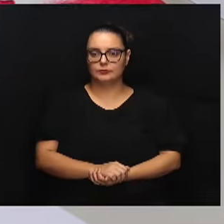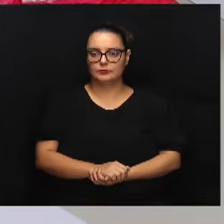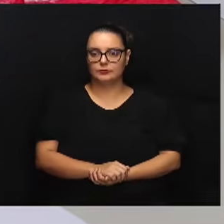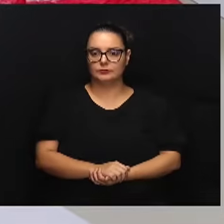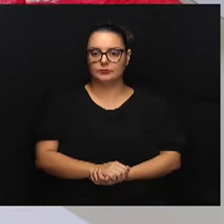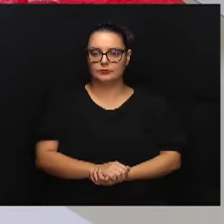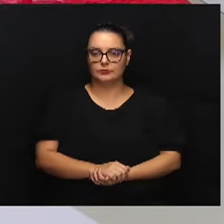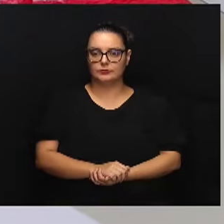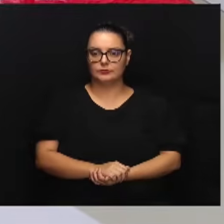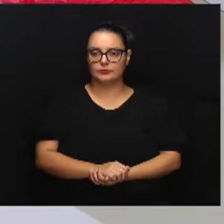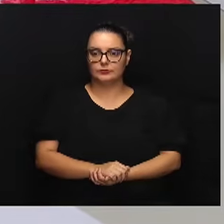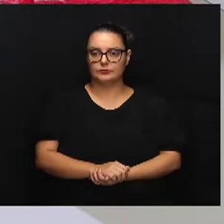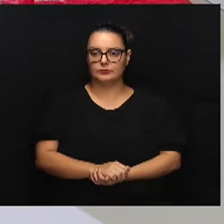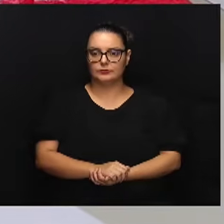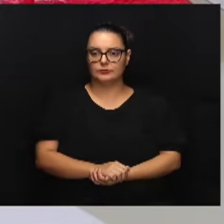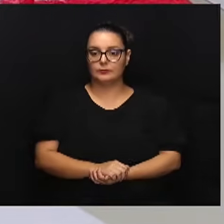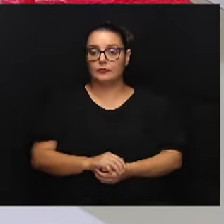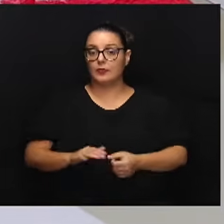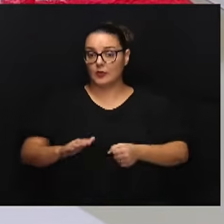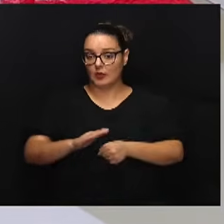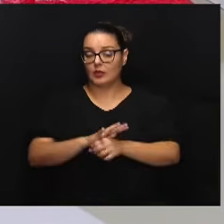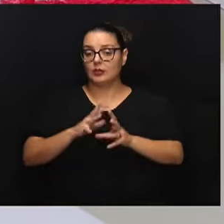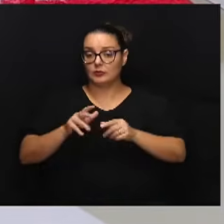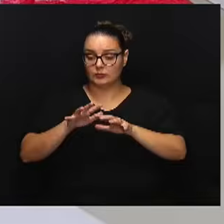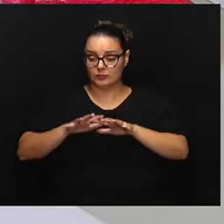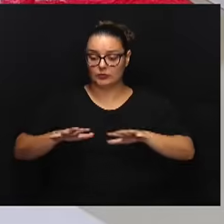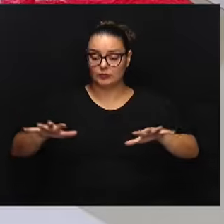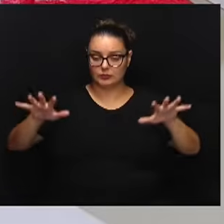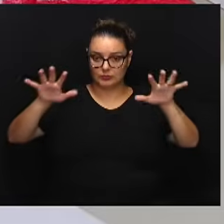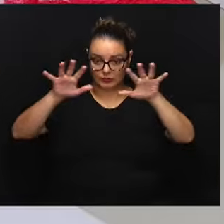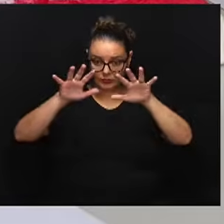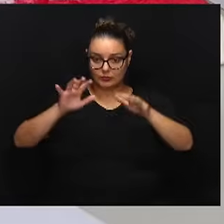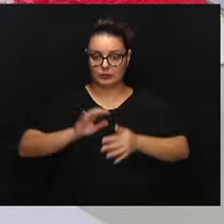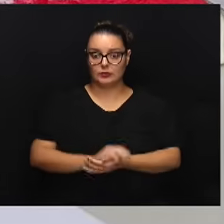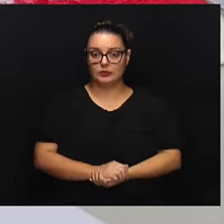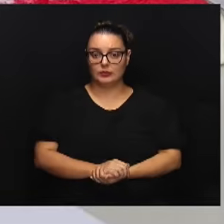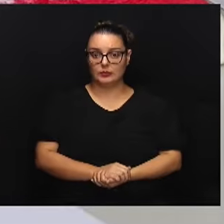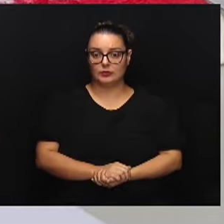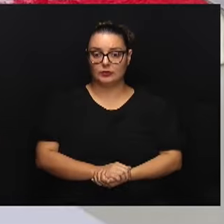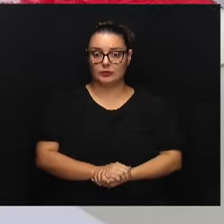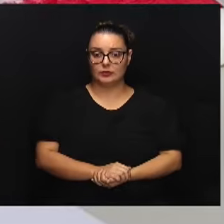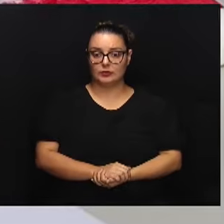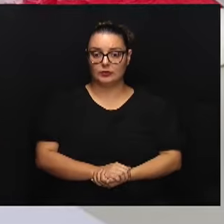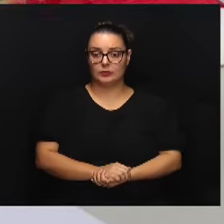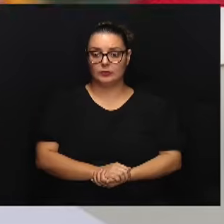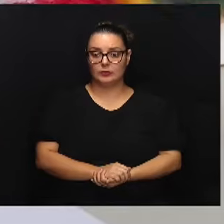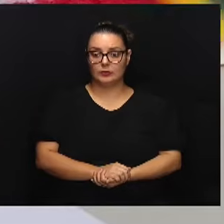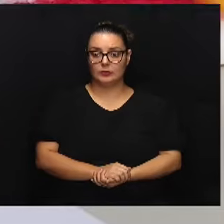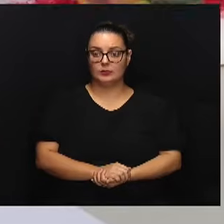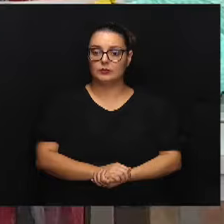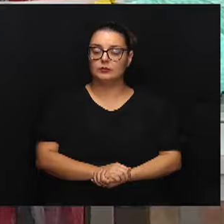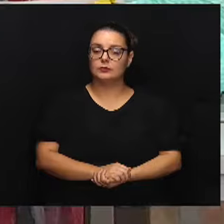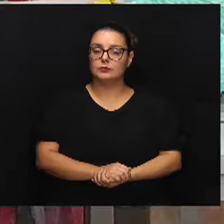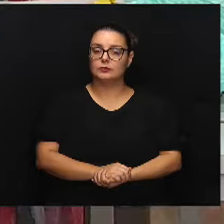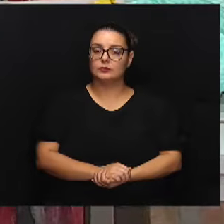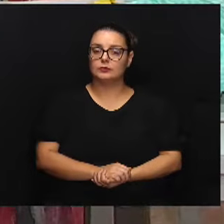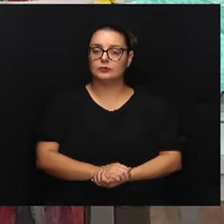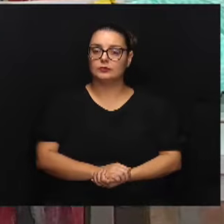E a gente vai preenchendo toda essa parte aqui da tela inicial